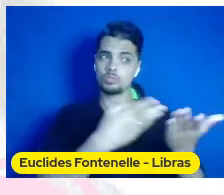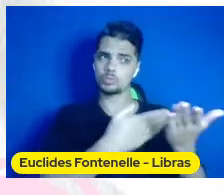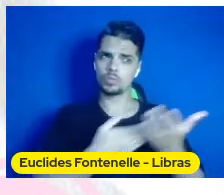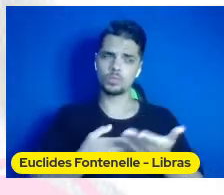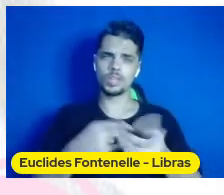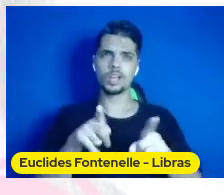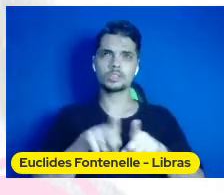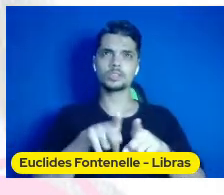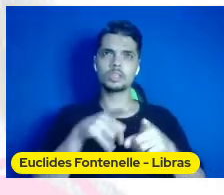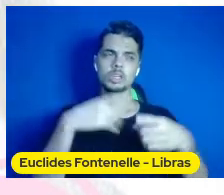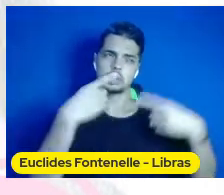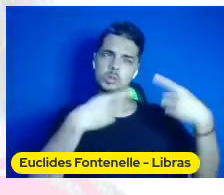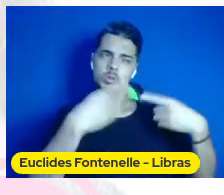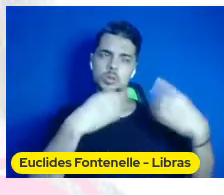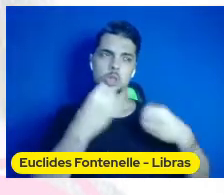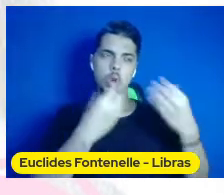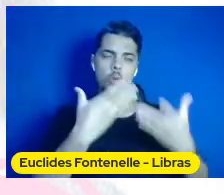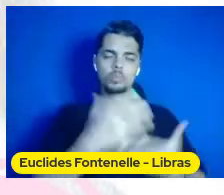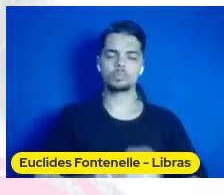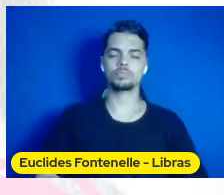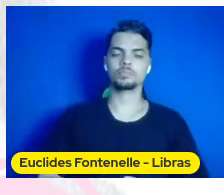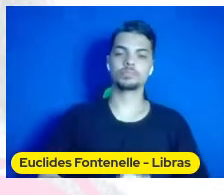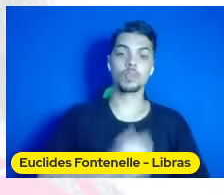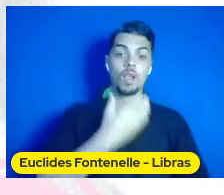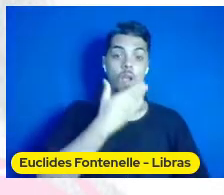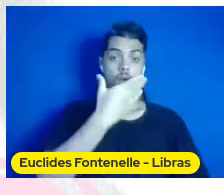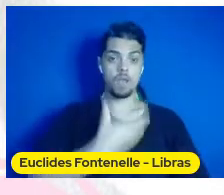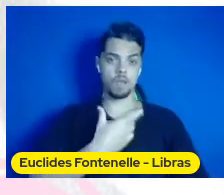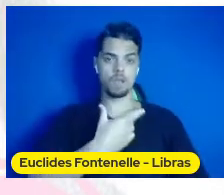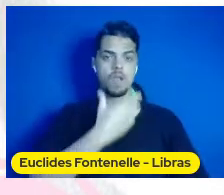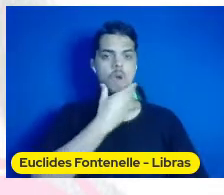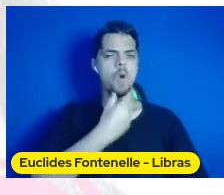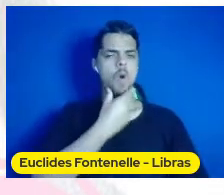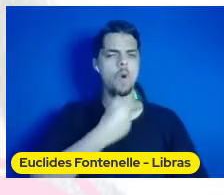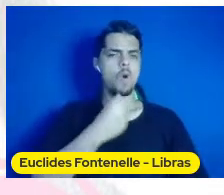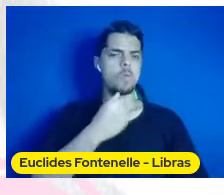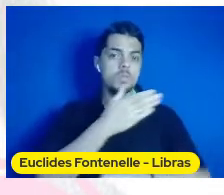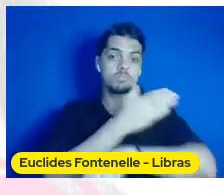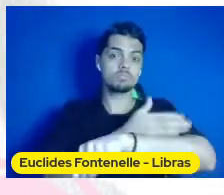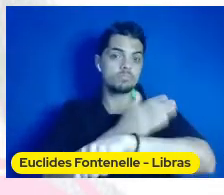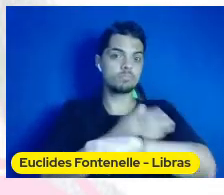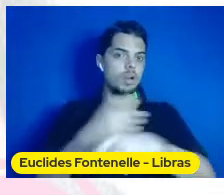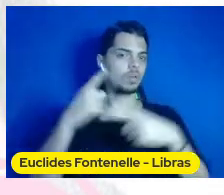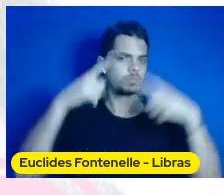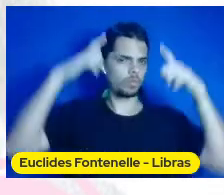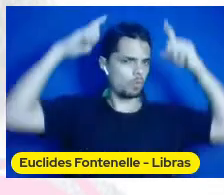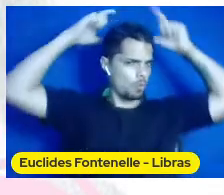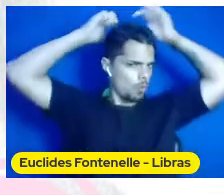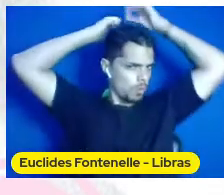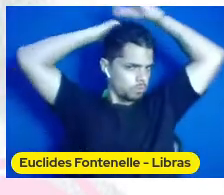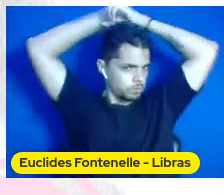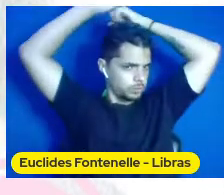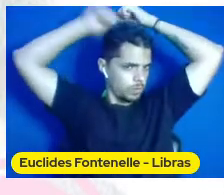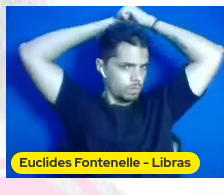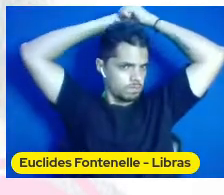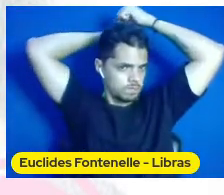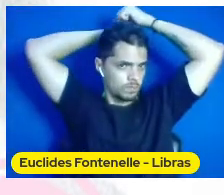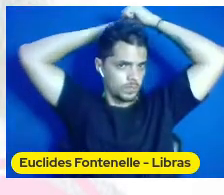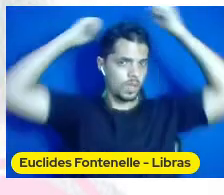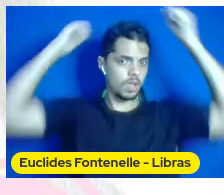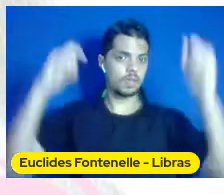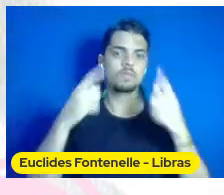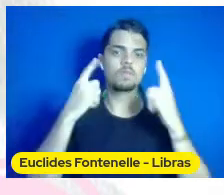tá? Eu sou um homem branco, de barba, cabelos longos, mas agora tá preso em coque. Ao fundo a gente tem